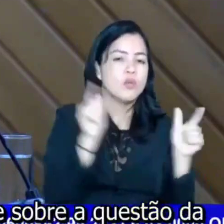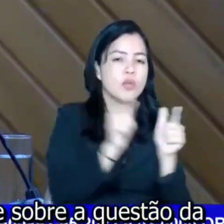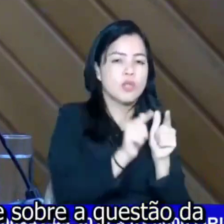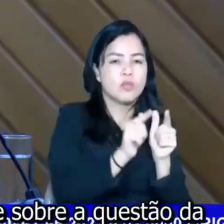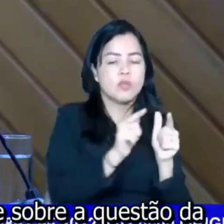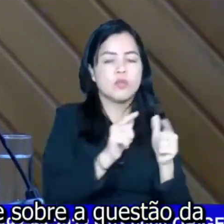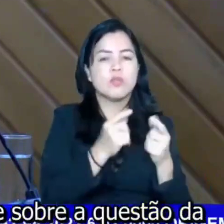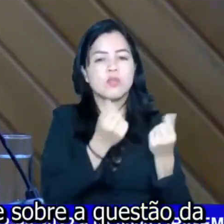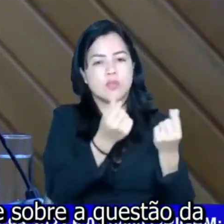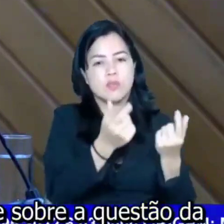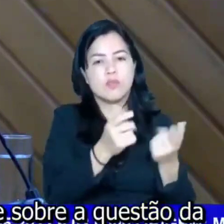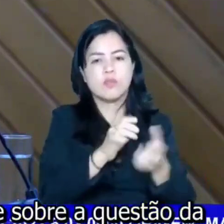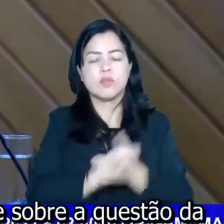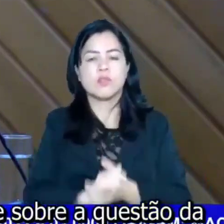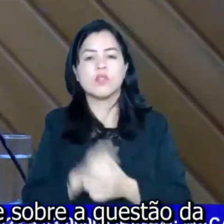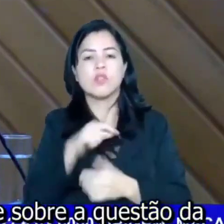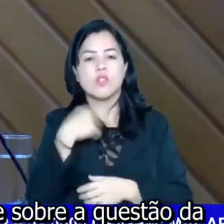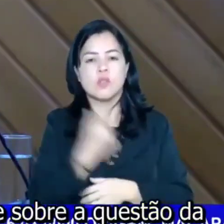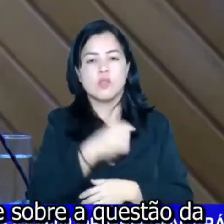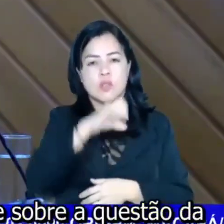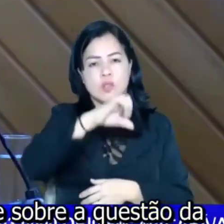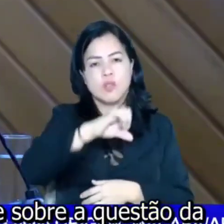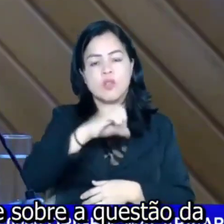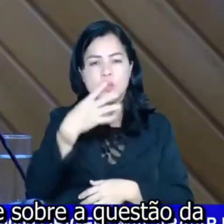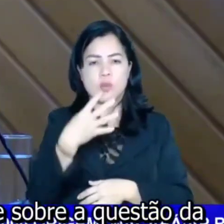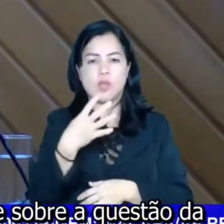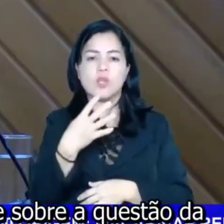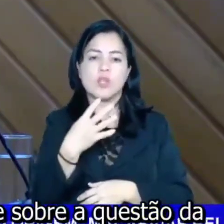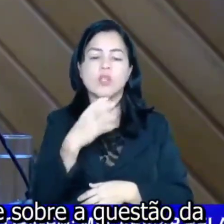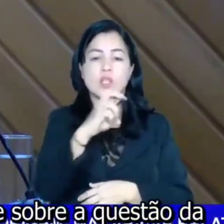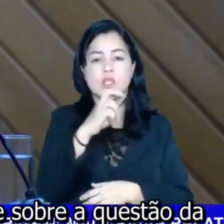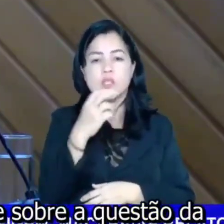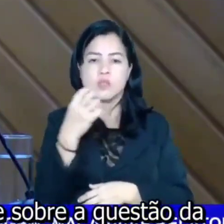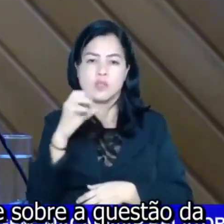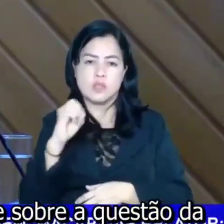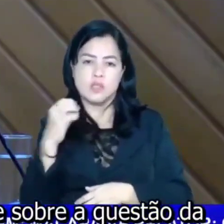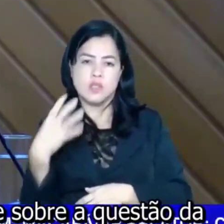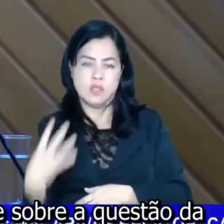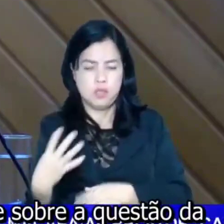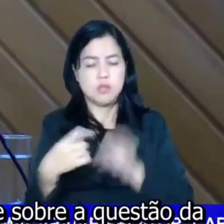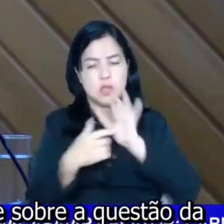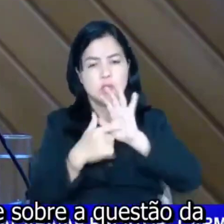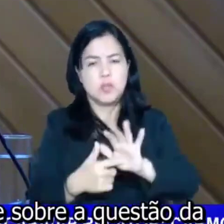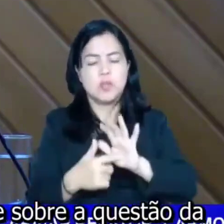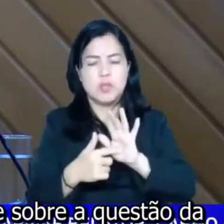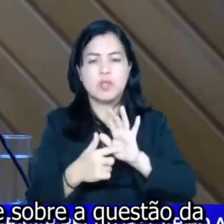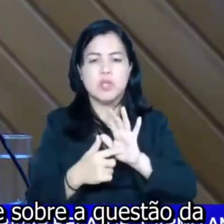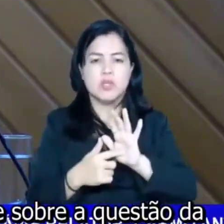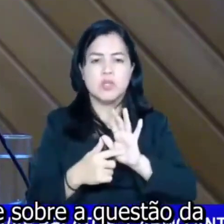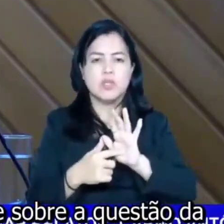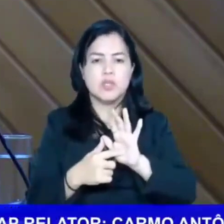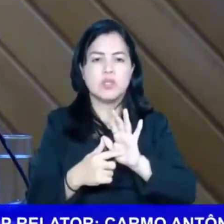Nós temos a previsão da Lei 9.504, que dispõe exatamente sobre a questão